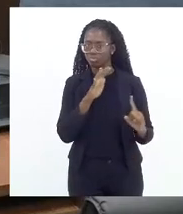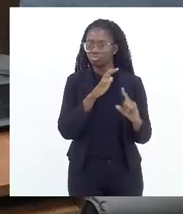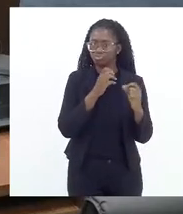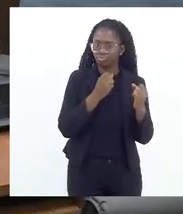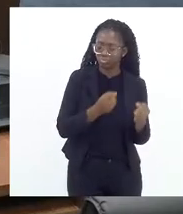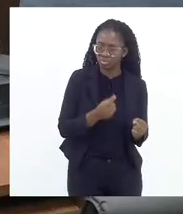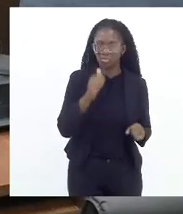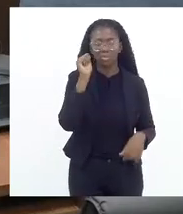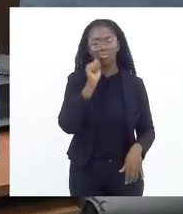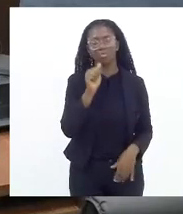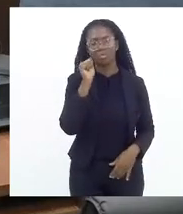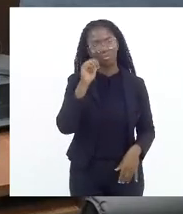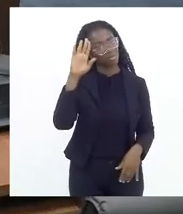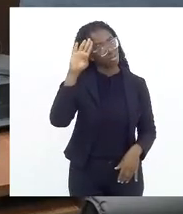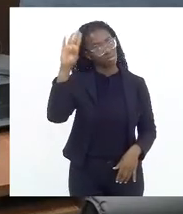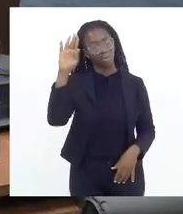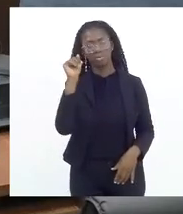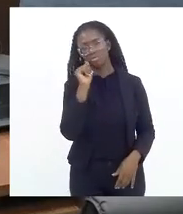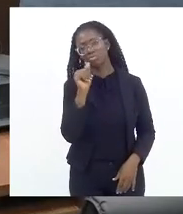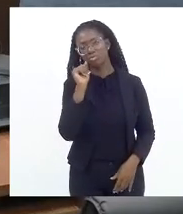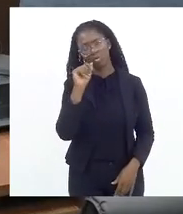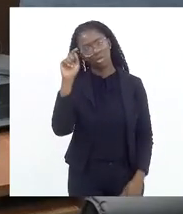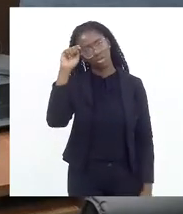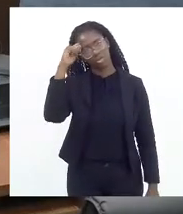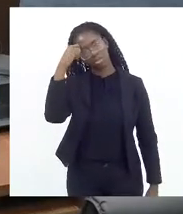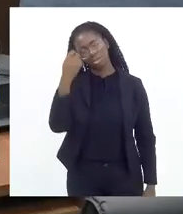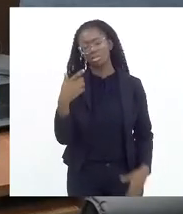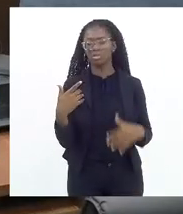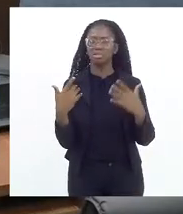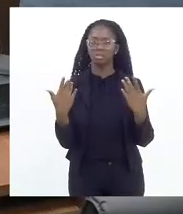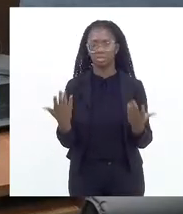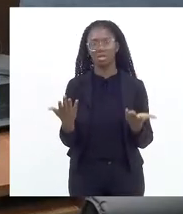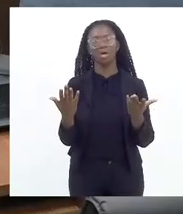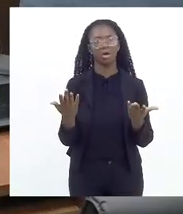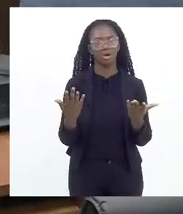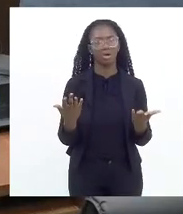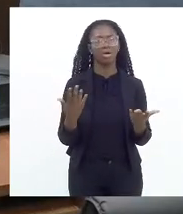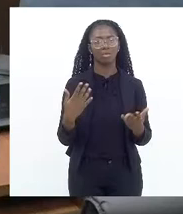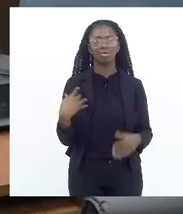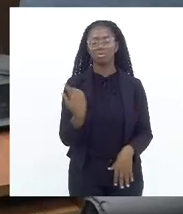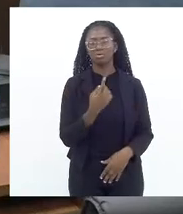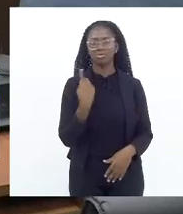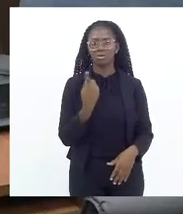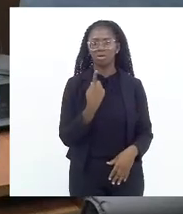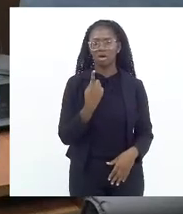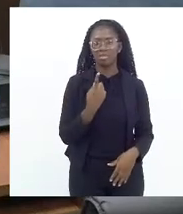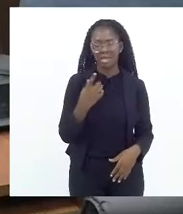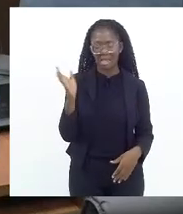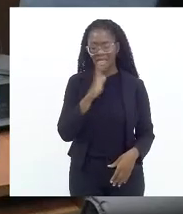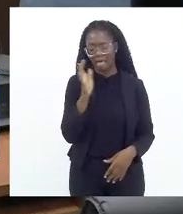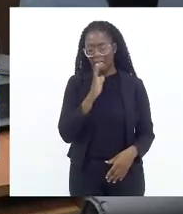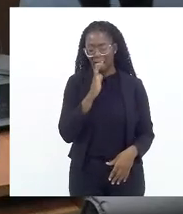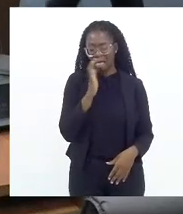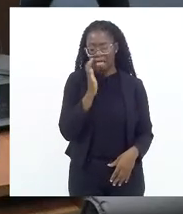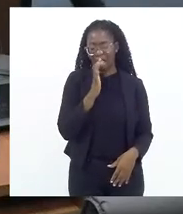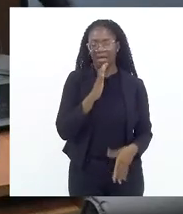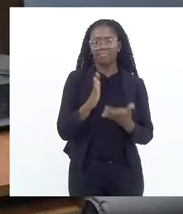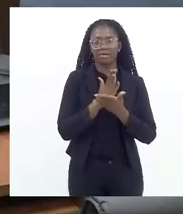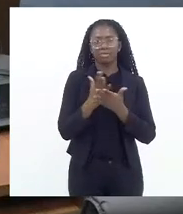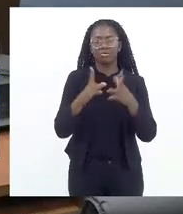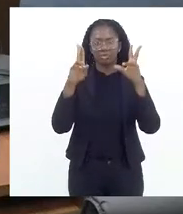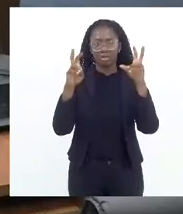das mulheres, principalmente das mulheres negras. Então, nós temos uma precipitação em alguns temas e uma